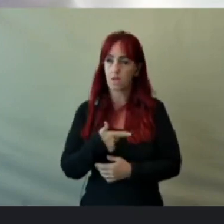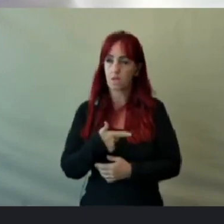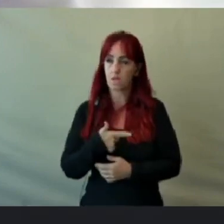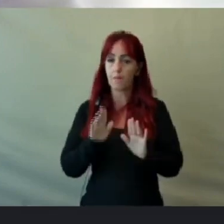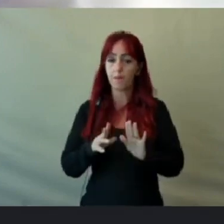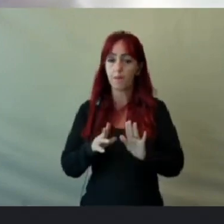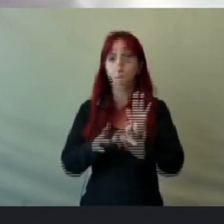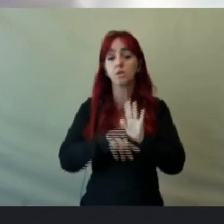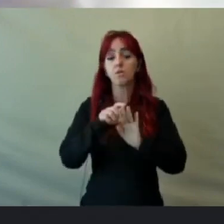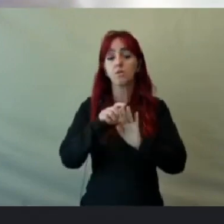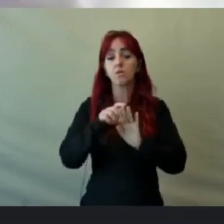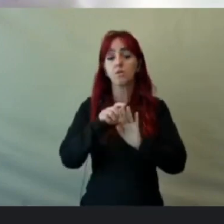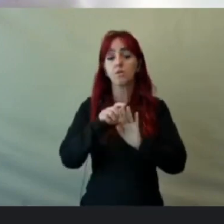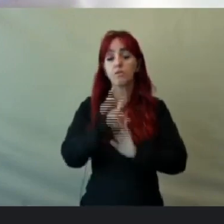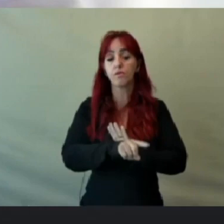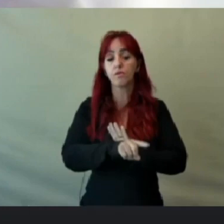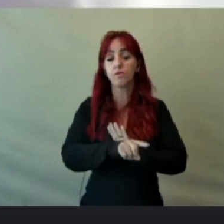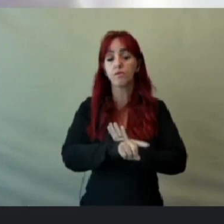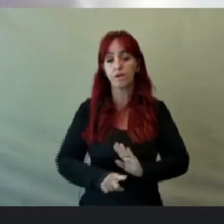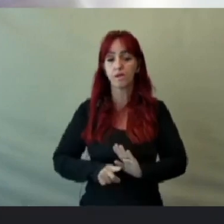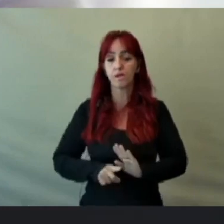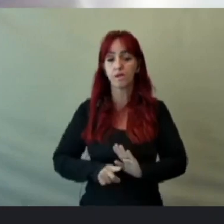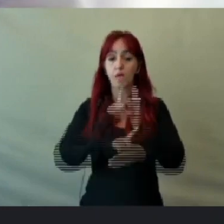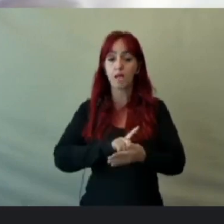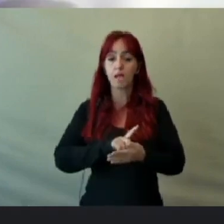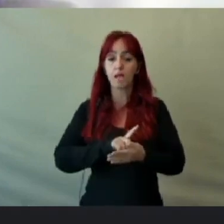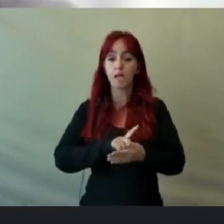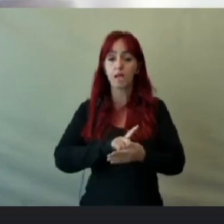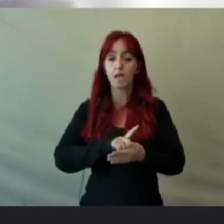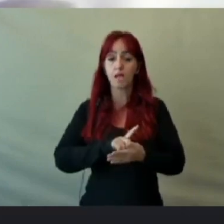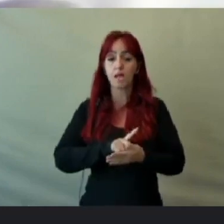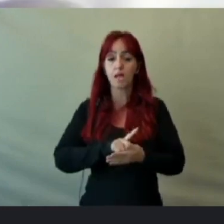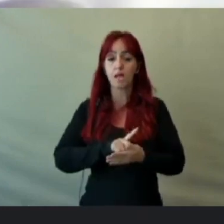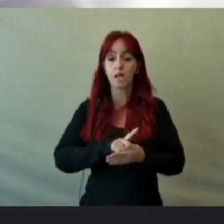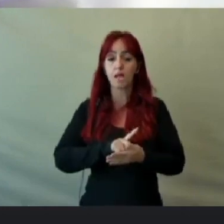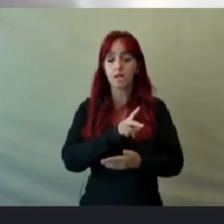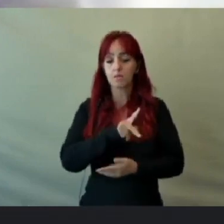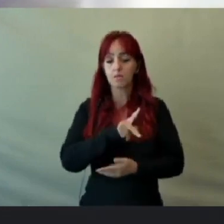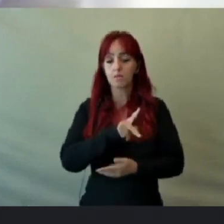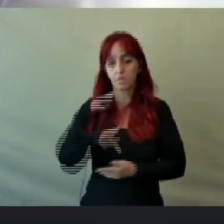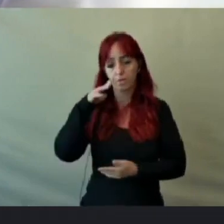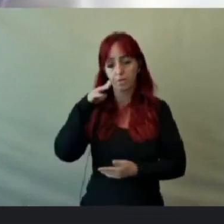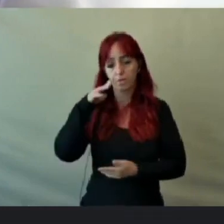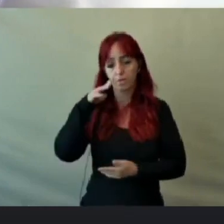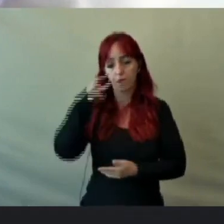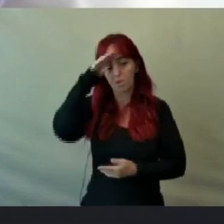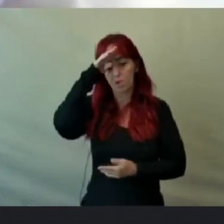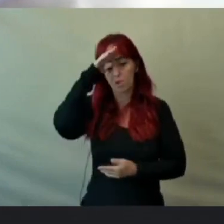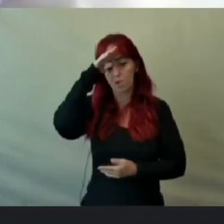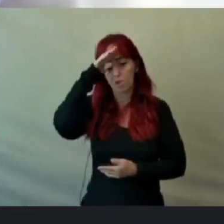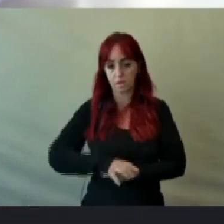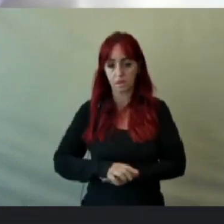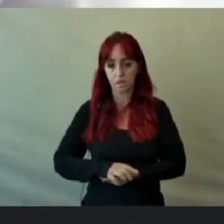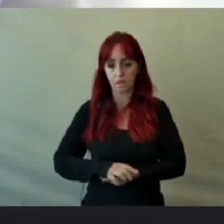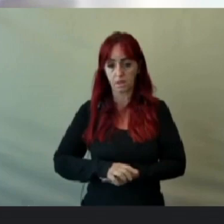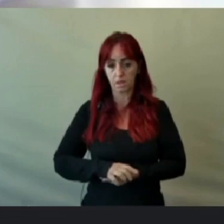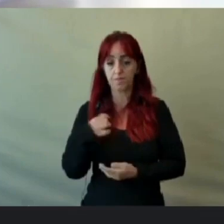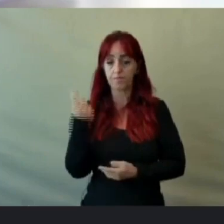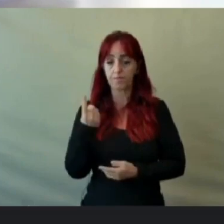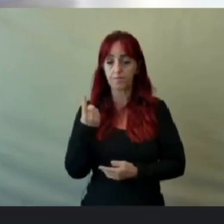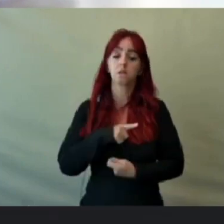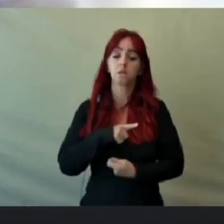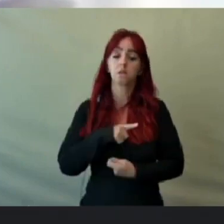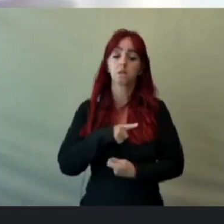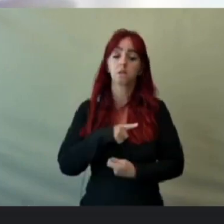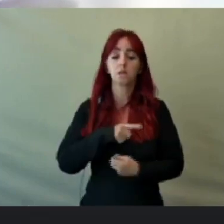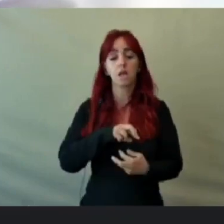-presidente Bolsonaro então a gente precisa ter muita muita responsabilidade na hora de tratar o tema do cuidado